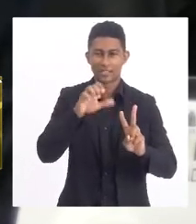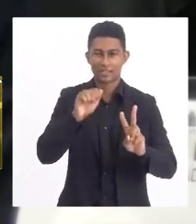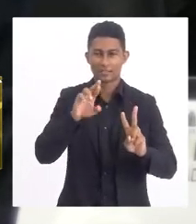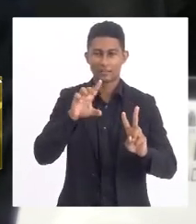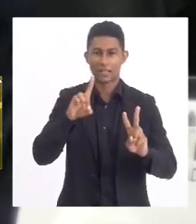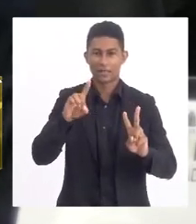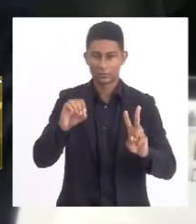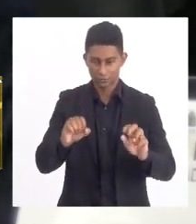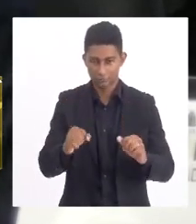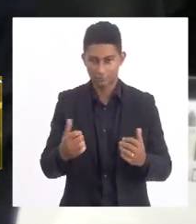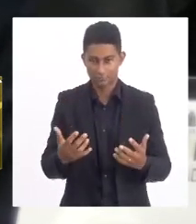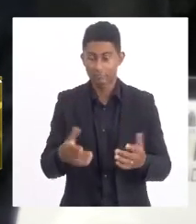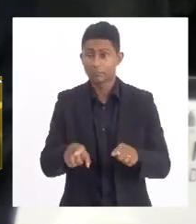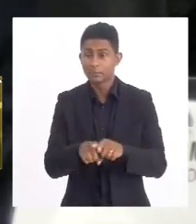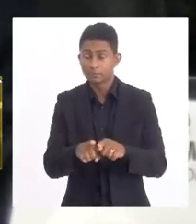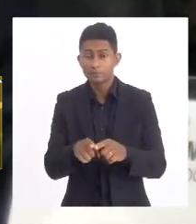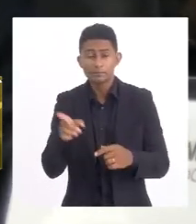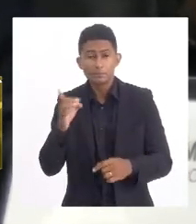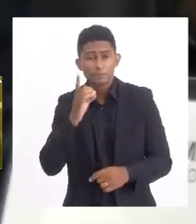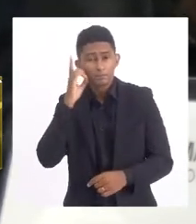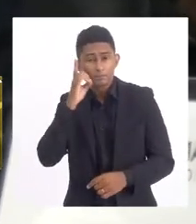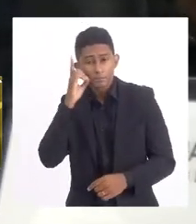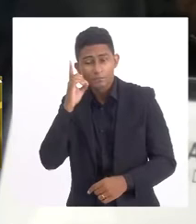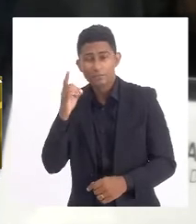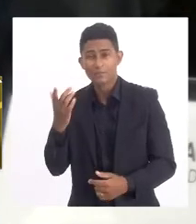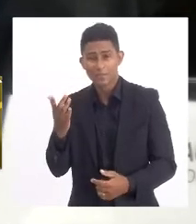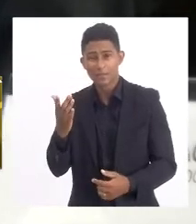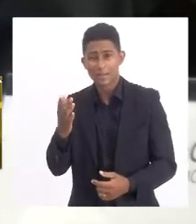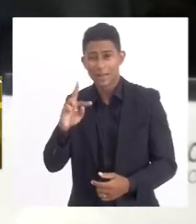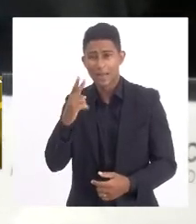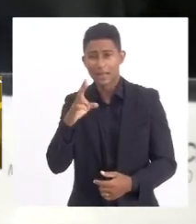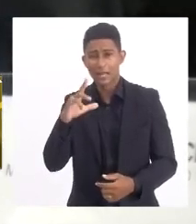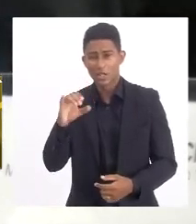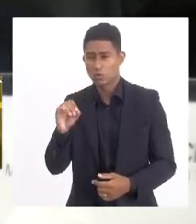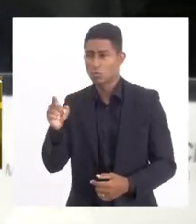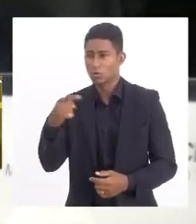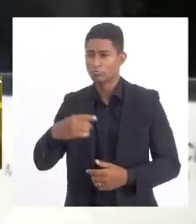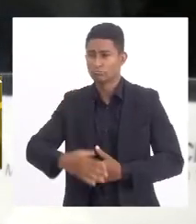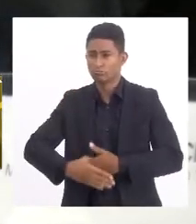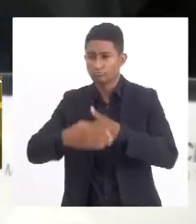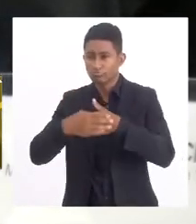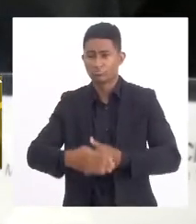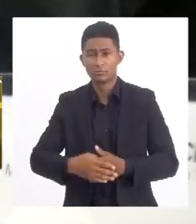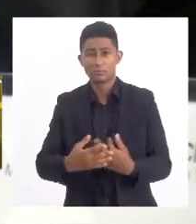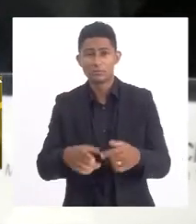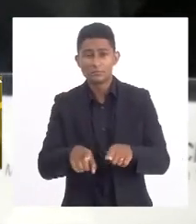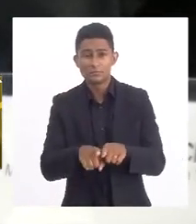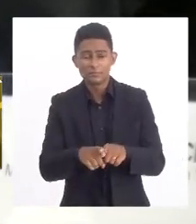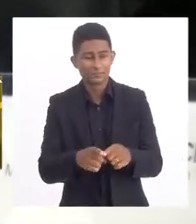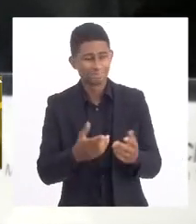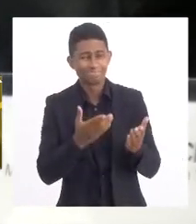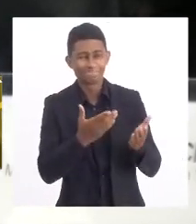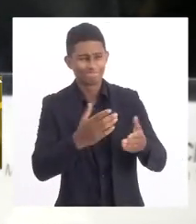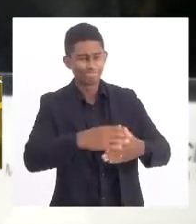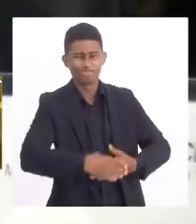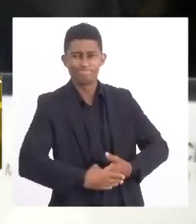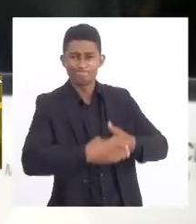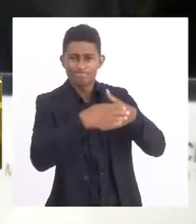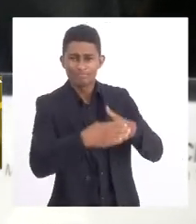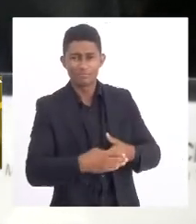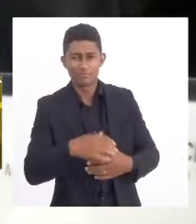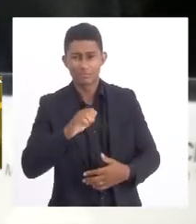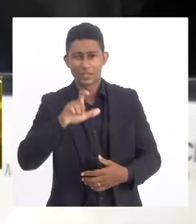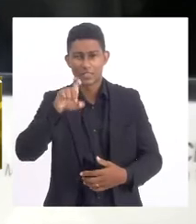federais Hélio Lopes e Márcio labre representando aqui a câmara federal sal da também nosso Alexandre Sampaio da CNC da